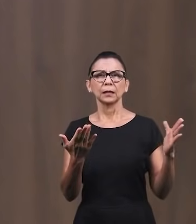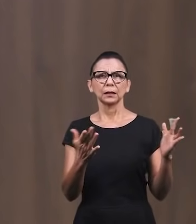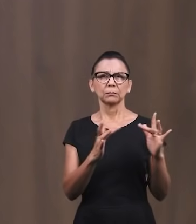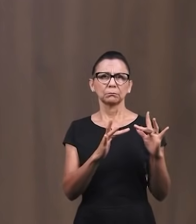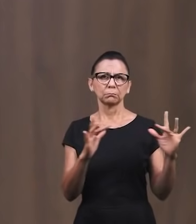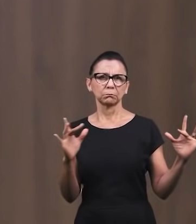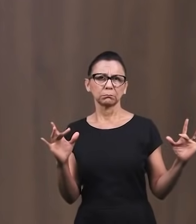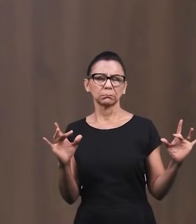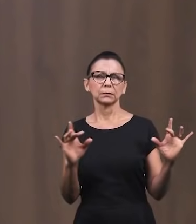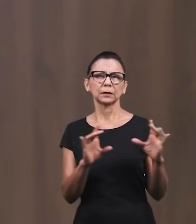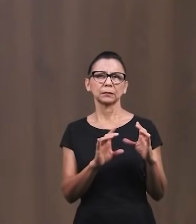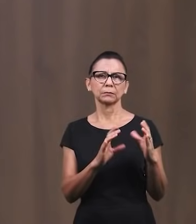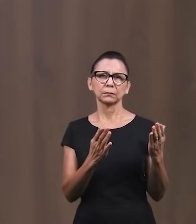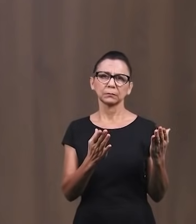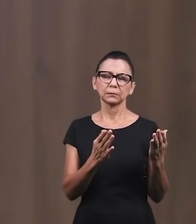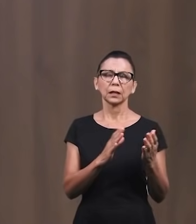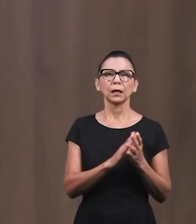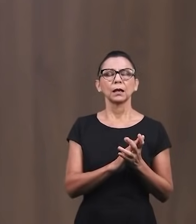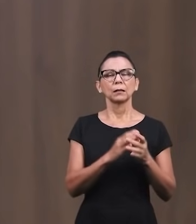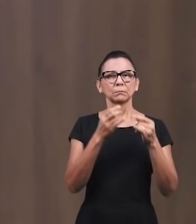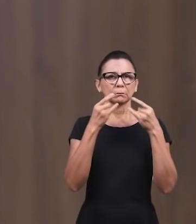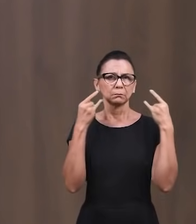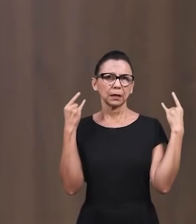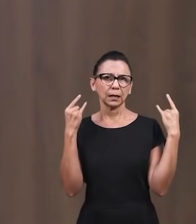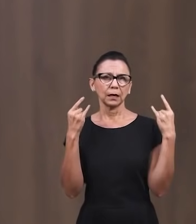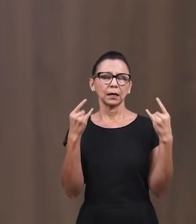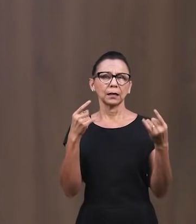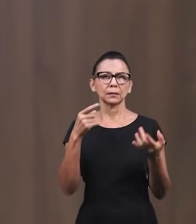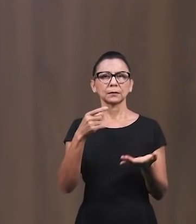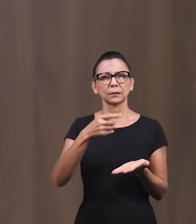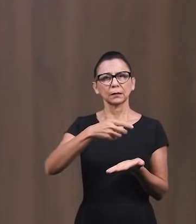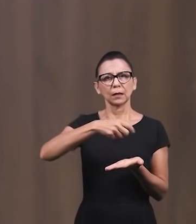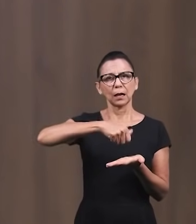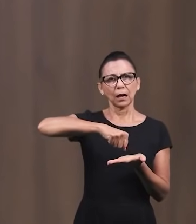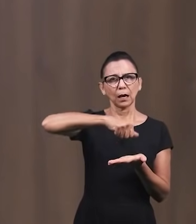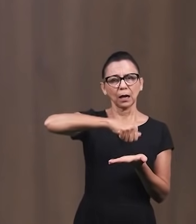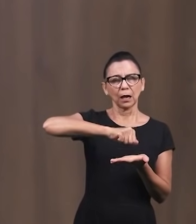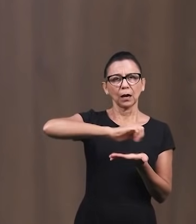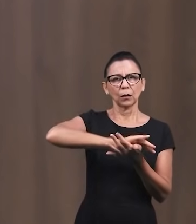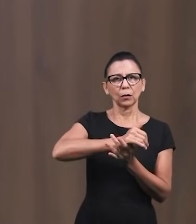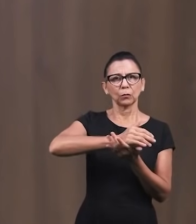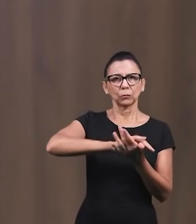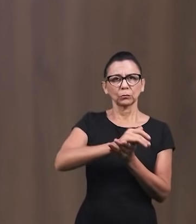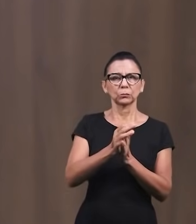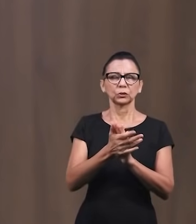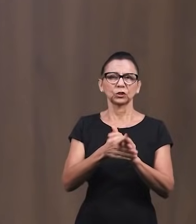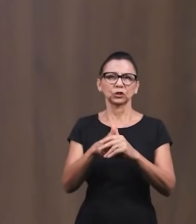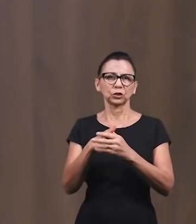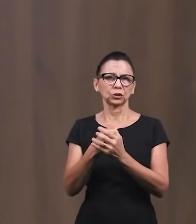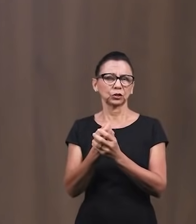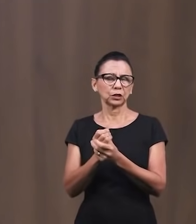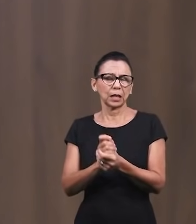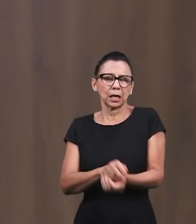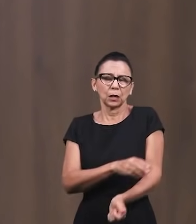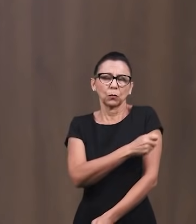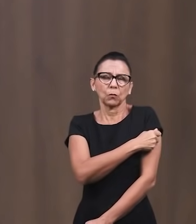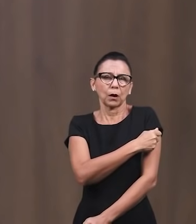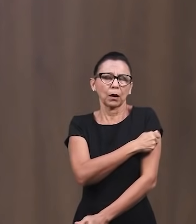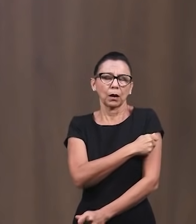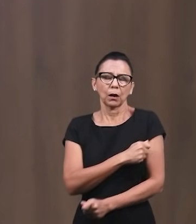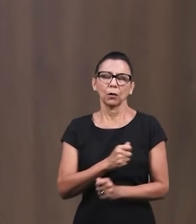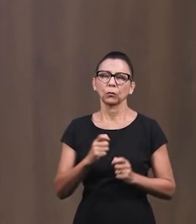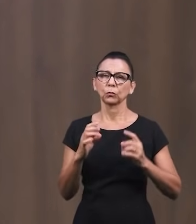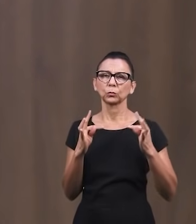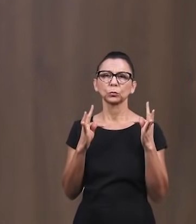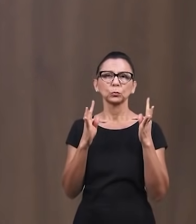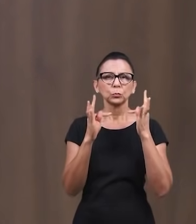jeito que mandam as autoridades, né, de saúde. Nós estamos obedecendo rigorosamente a todo o